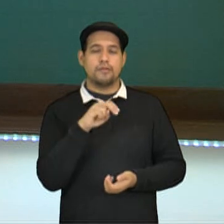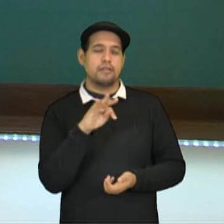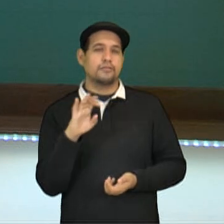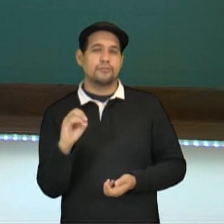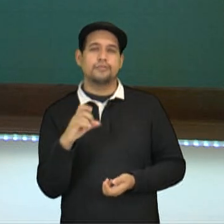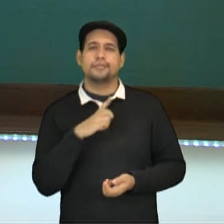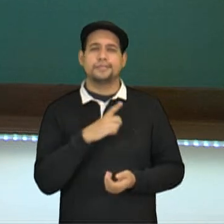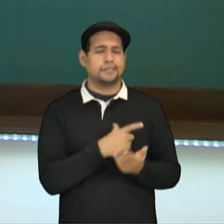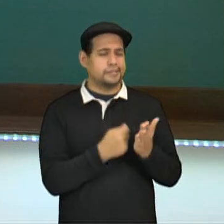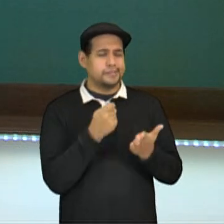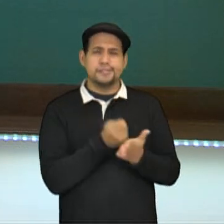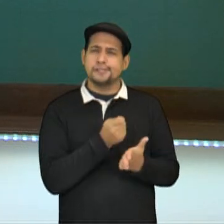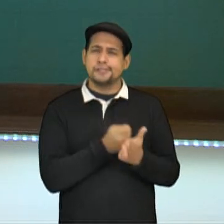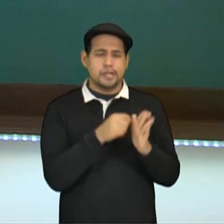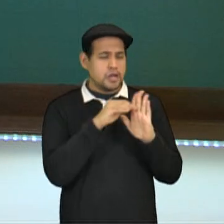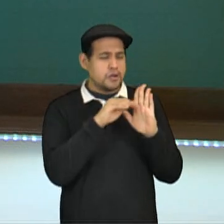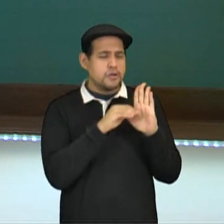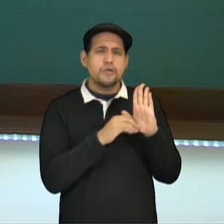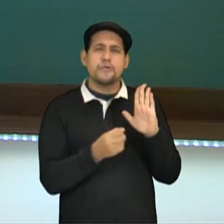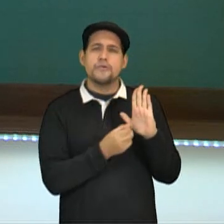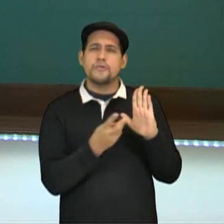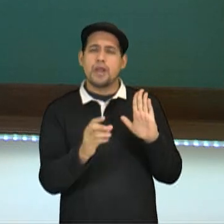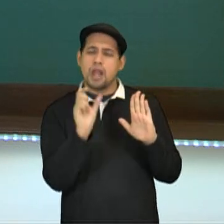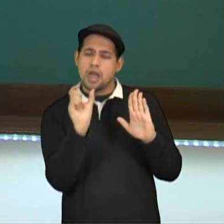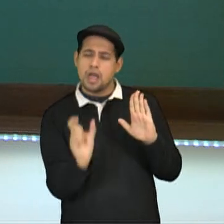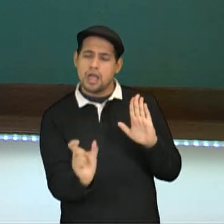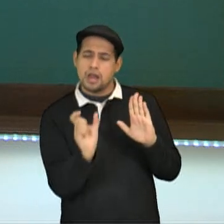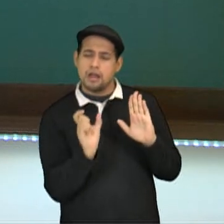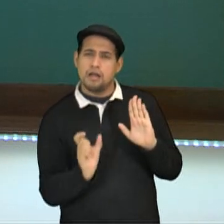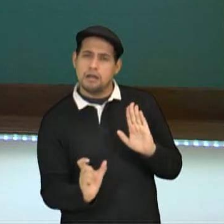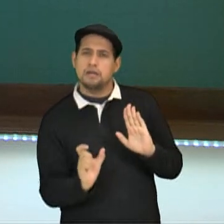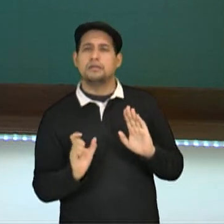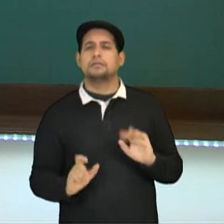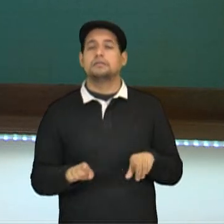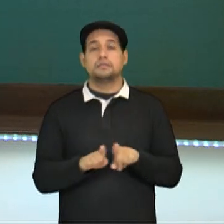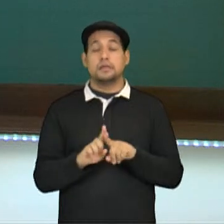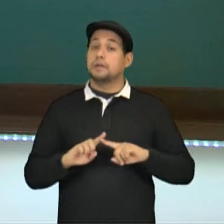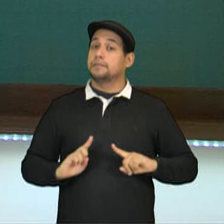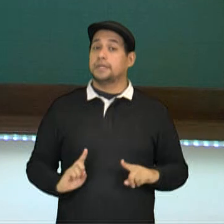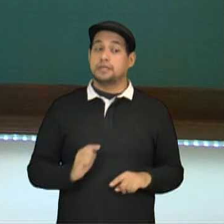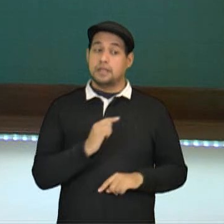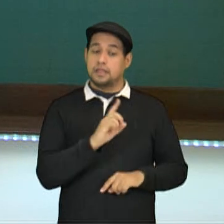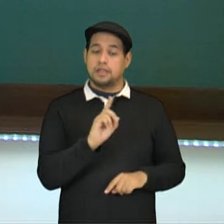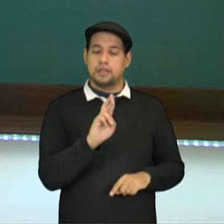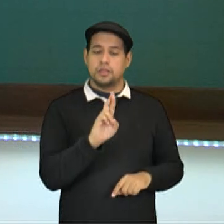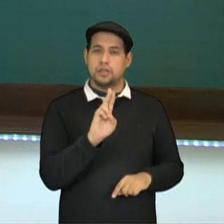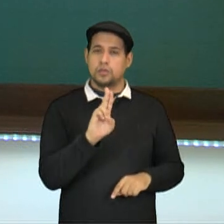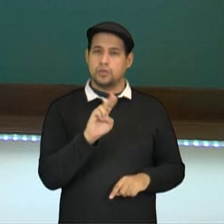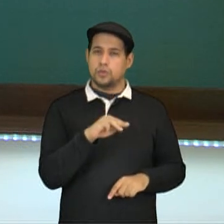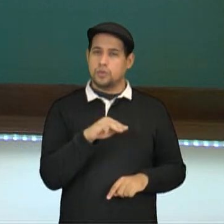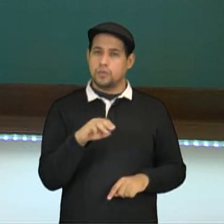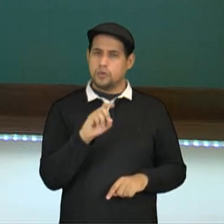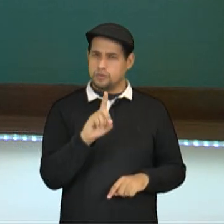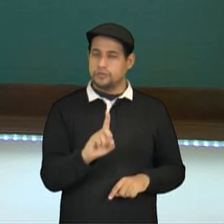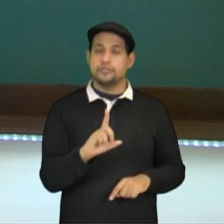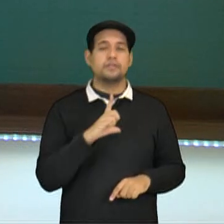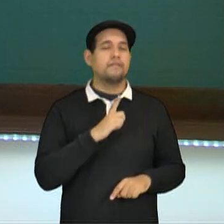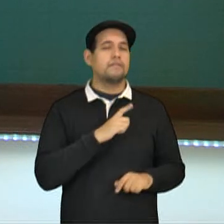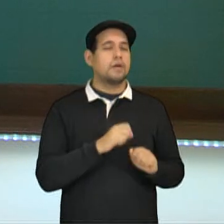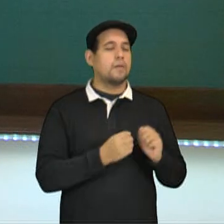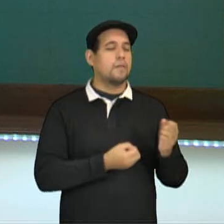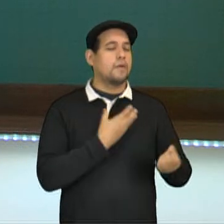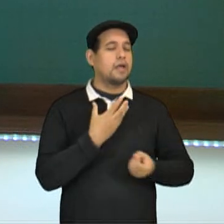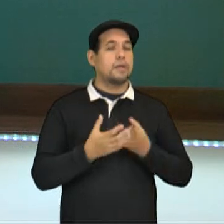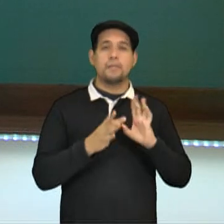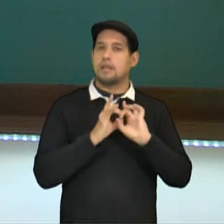aquele rigor, número de rimas, número de versos. Então, o Carlos Drummond de Andrade, ele faz ali um poema mais